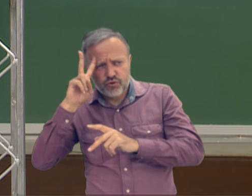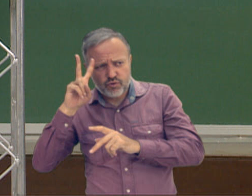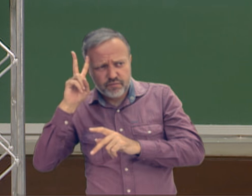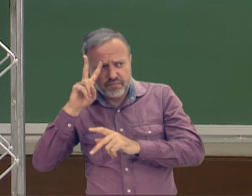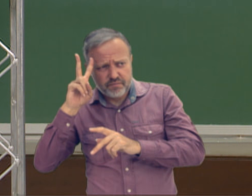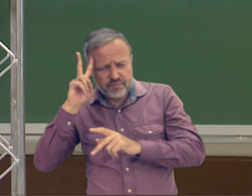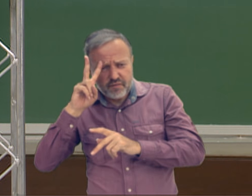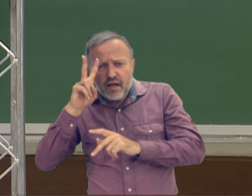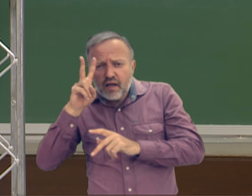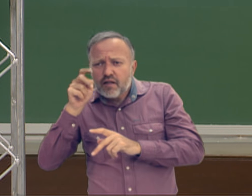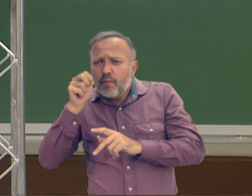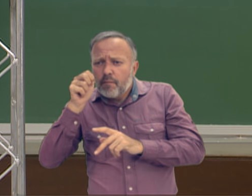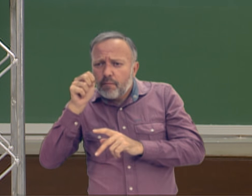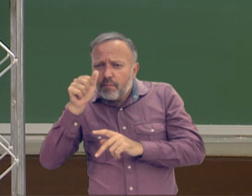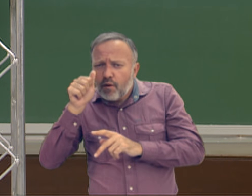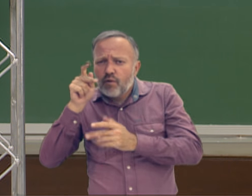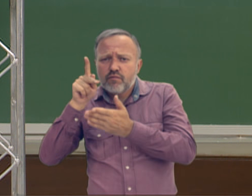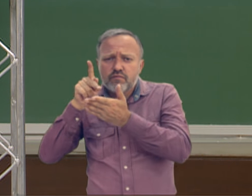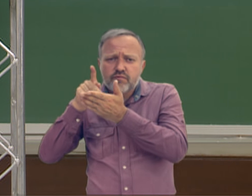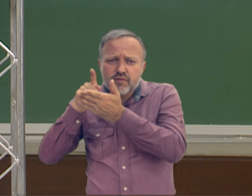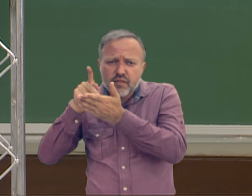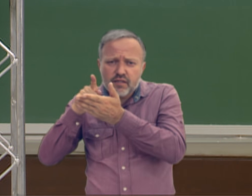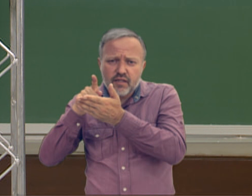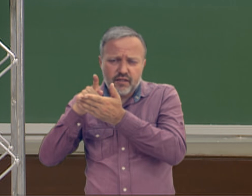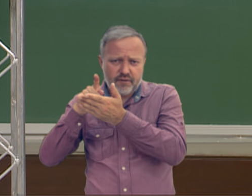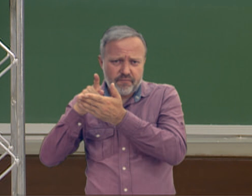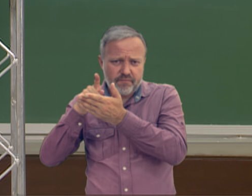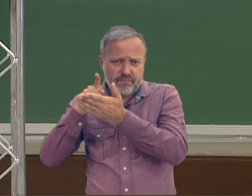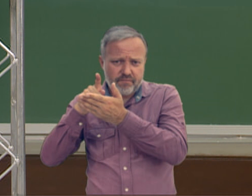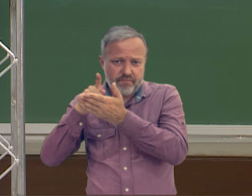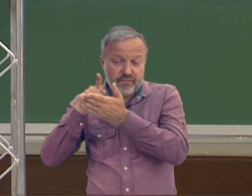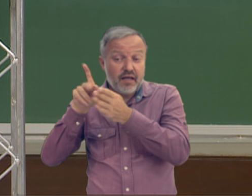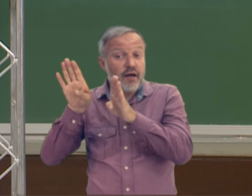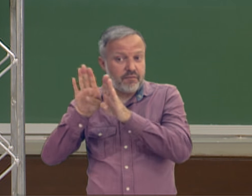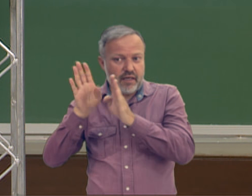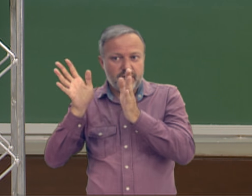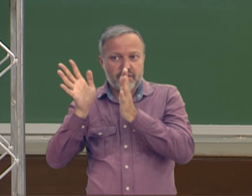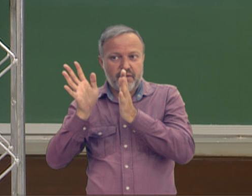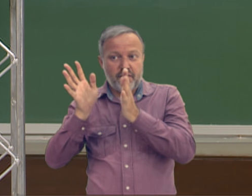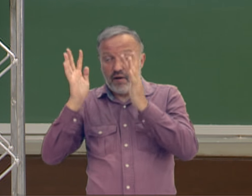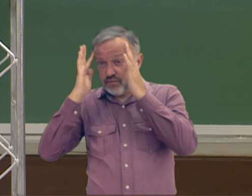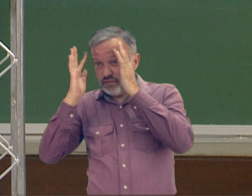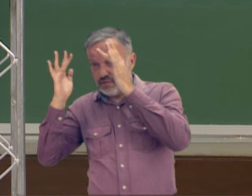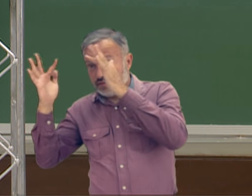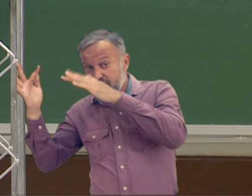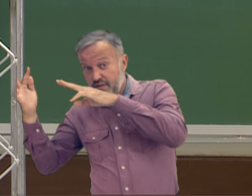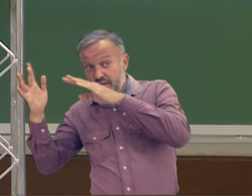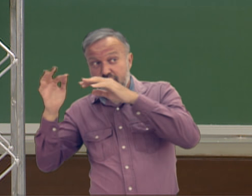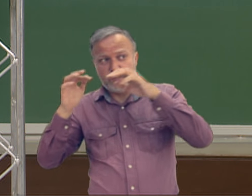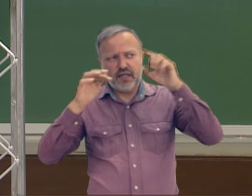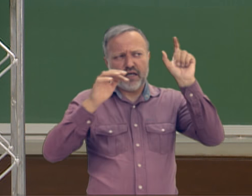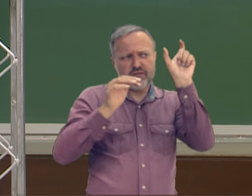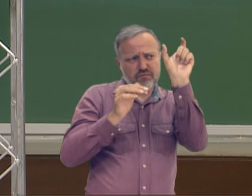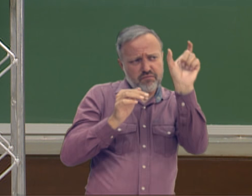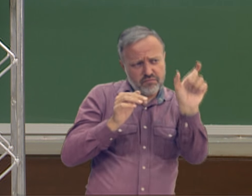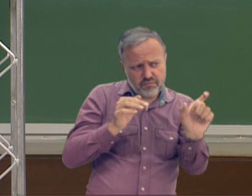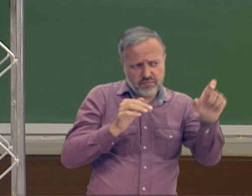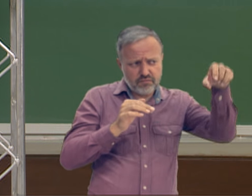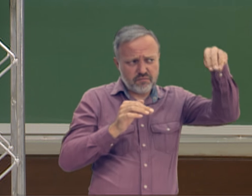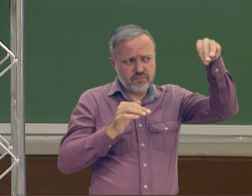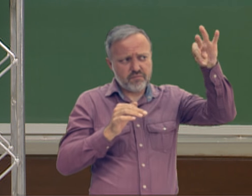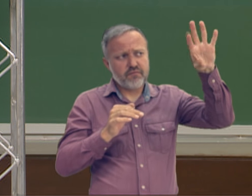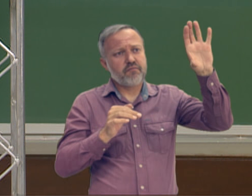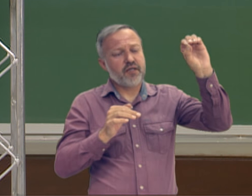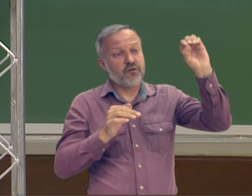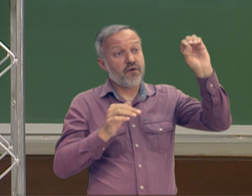um quesinho de fatos reais, mas muita fantasia. Já o mito, ele não tem nada